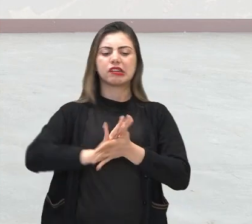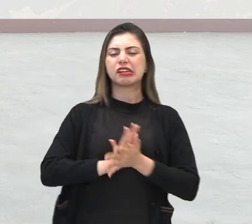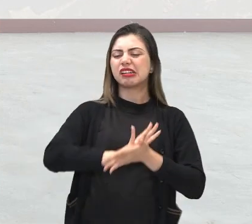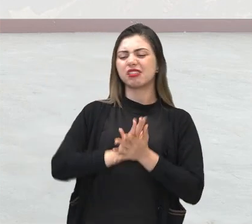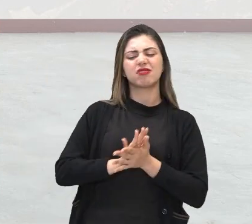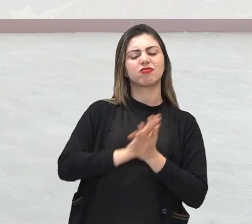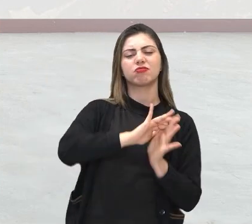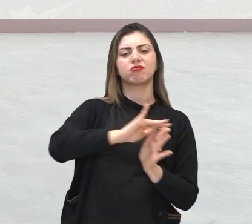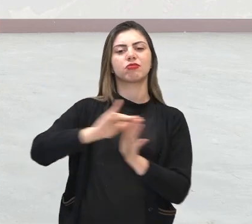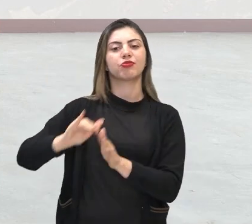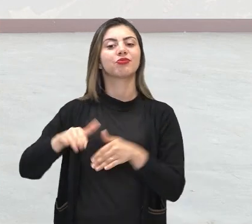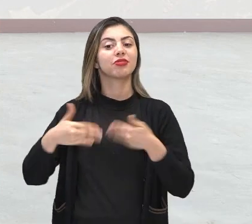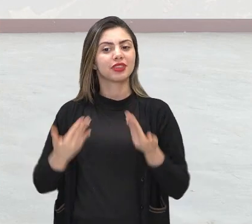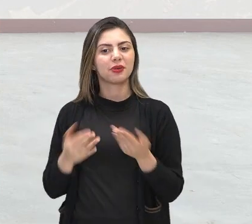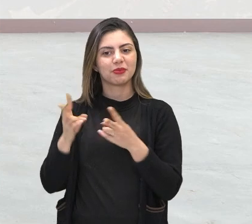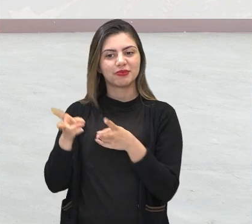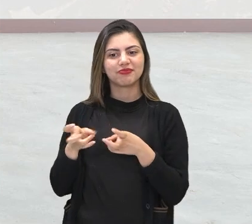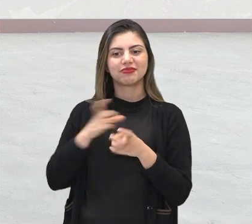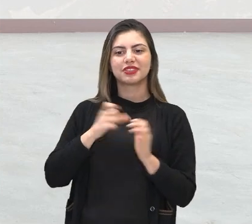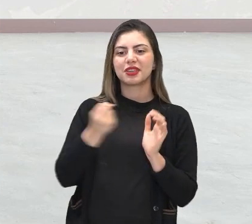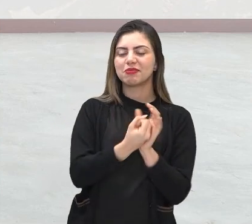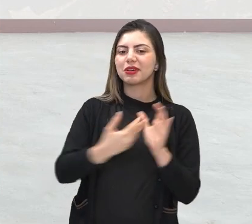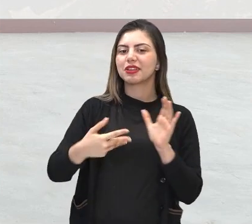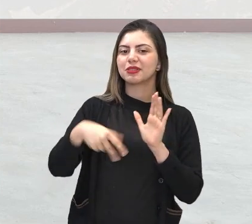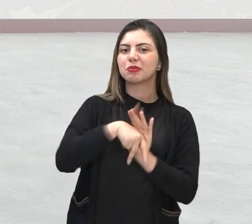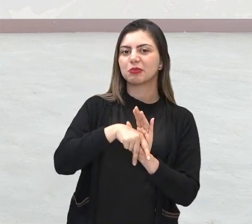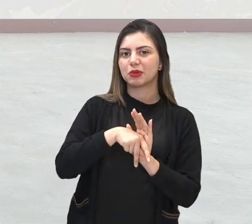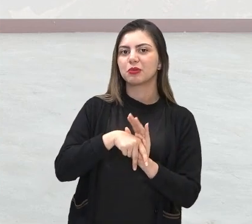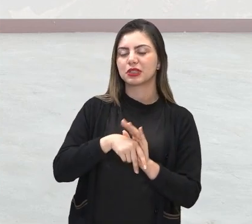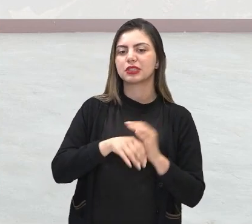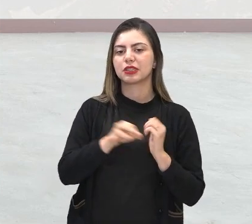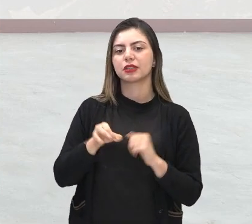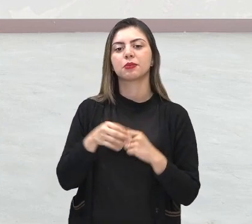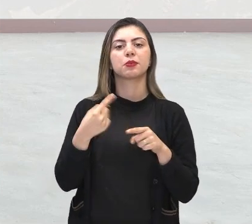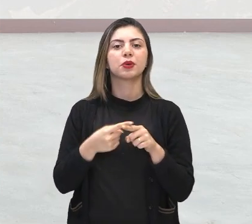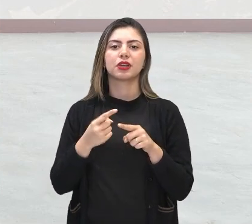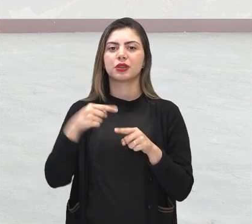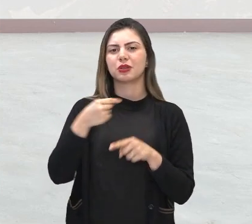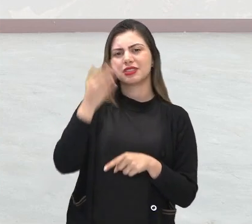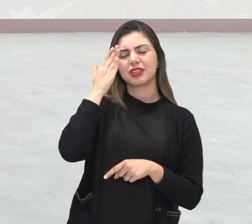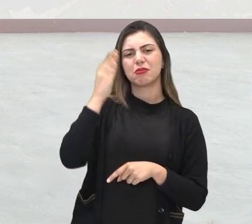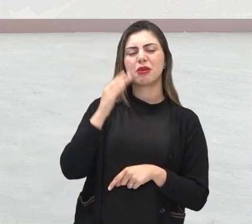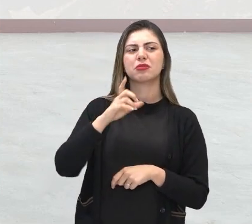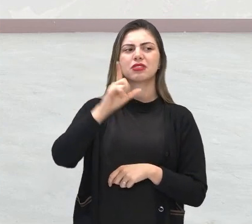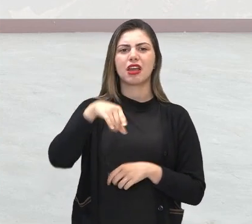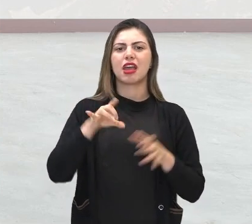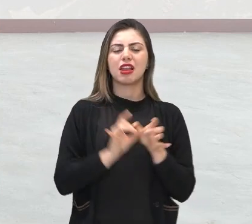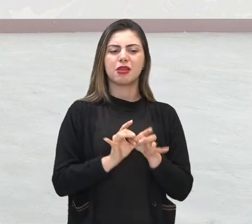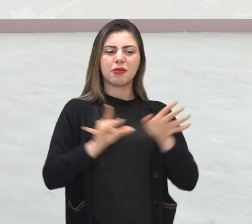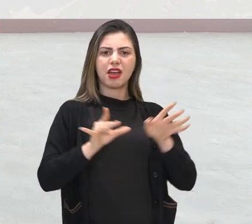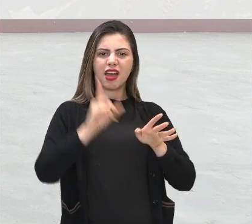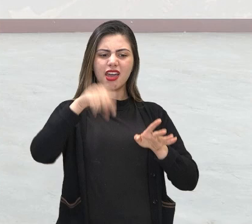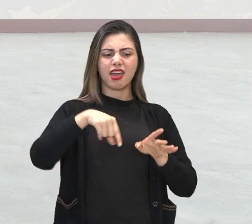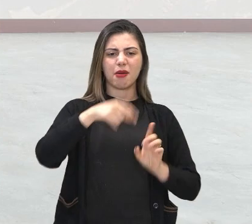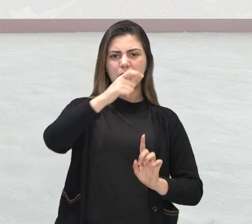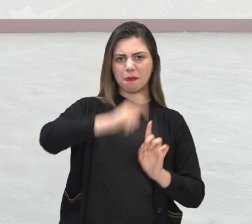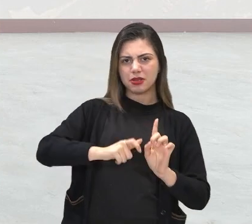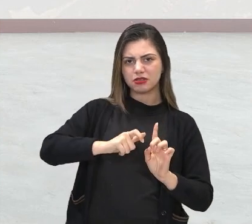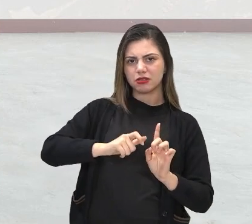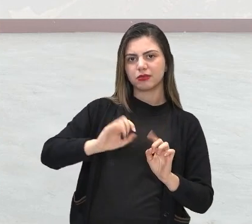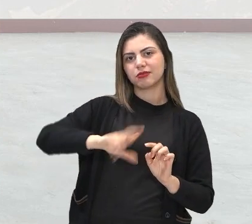gente já tem esse caráter ilusório porque a gente a liberdade é uma pessoa não né mas aqui o